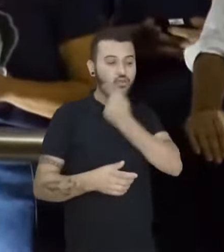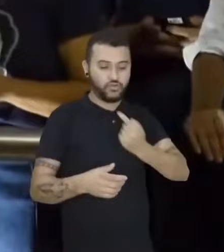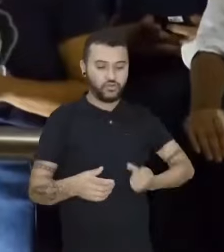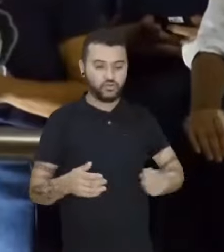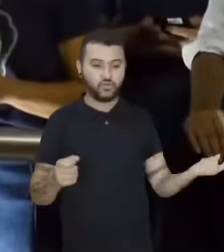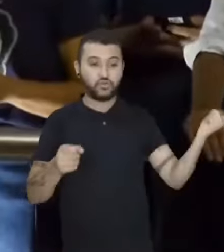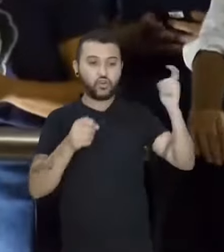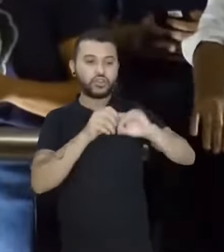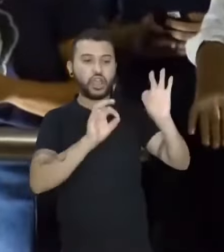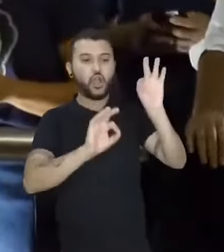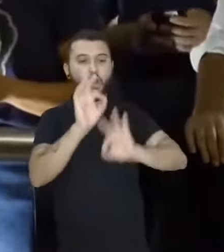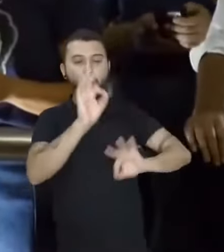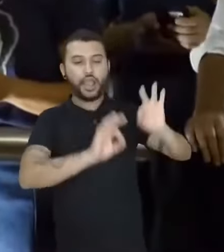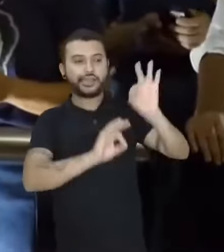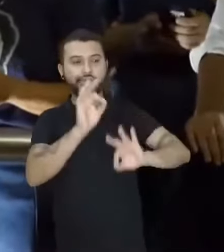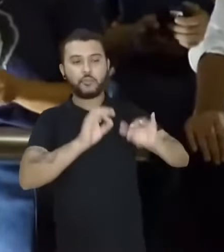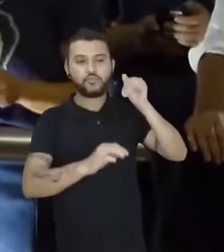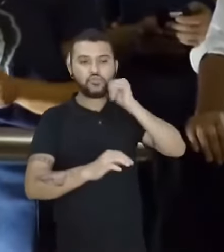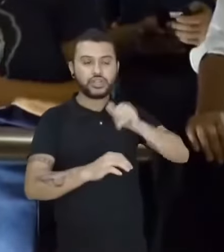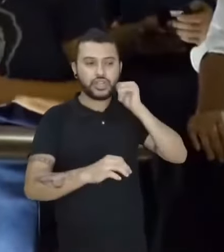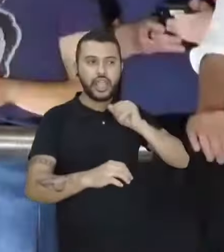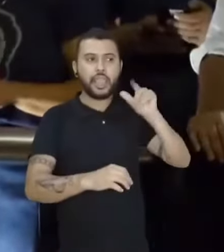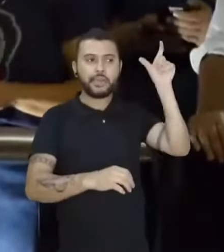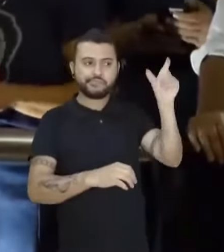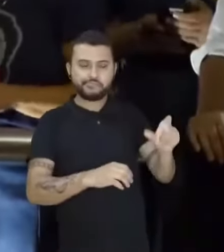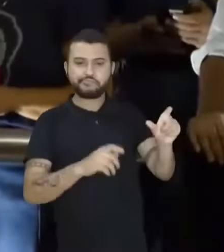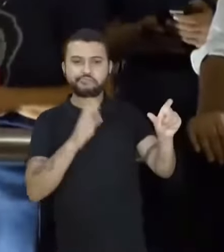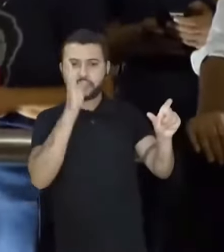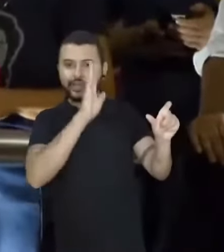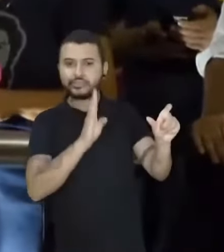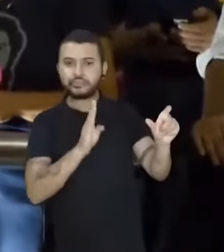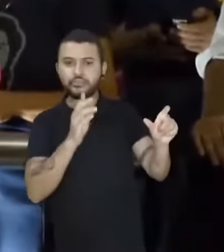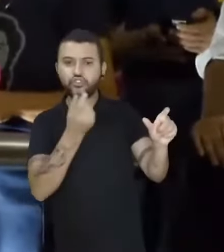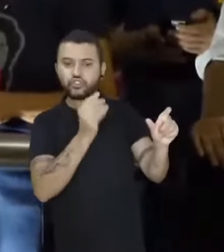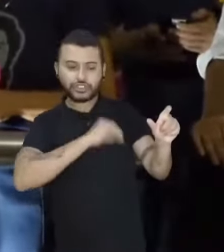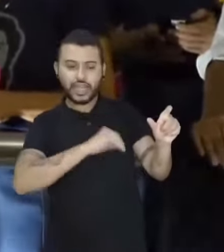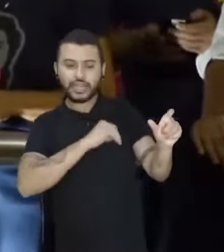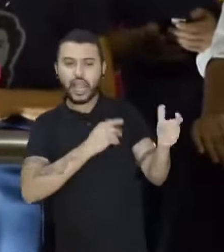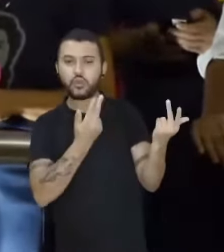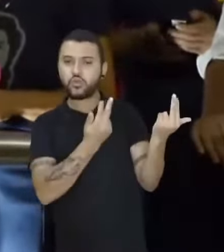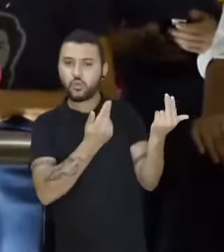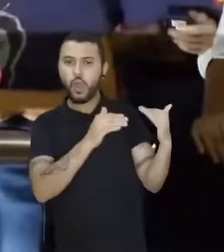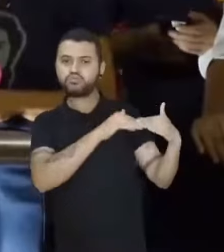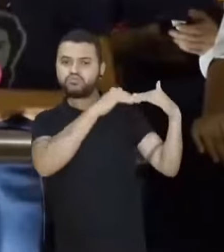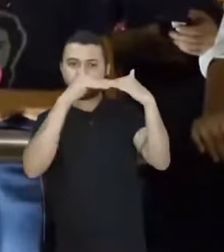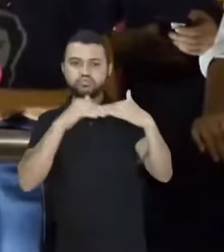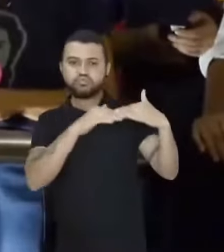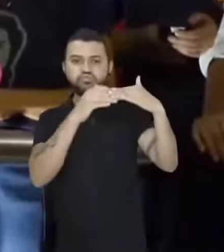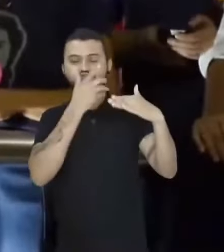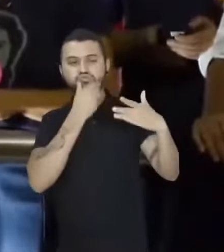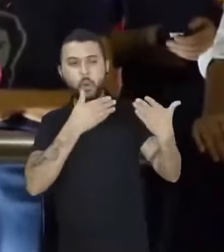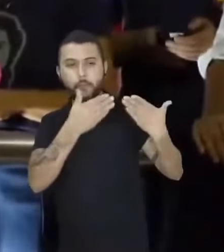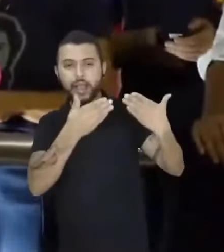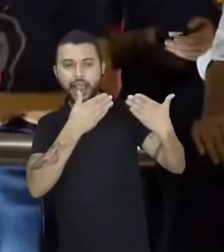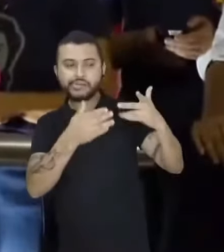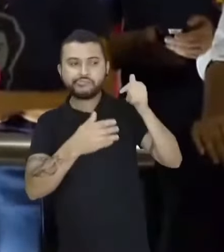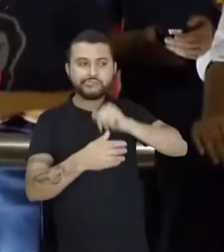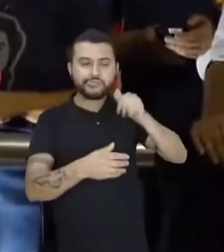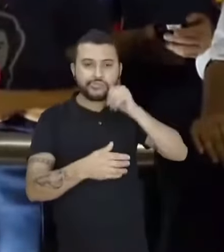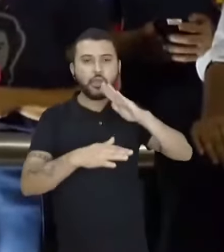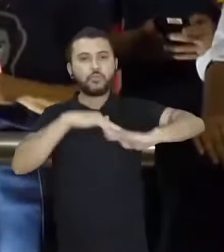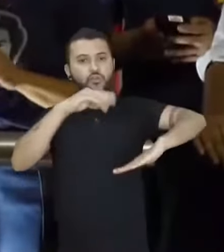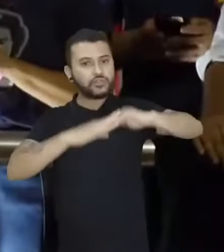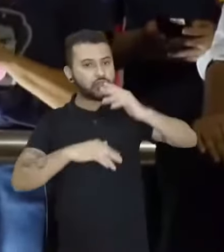vamos regular a lei e a mulher brasileira vai ganhar igual o homem se ela exercer a mesma função.